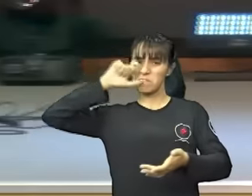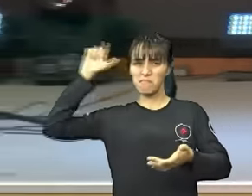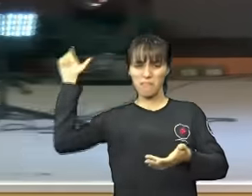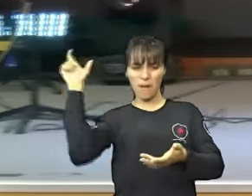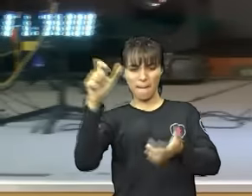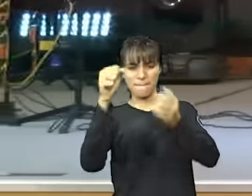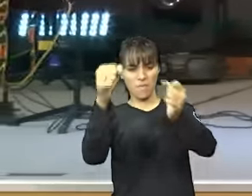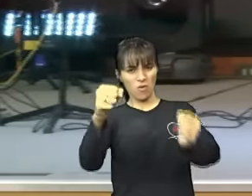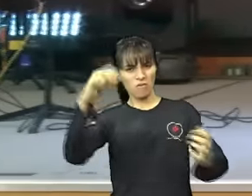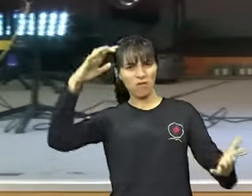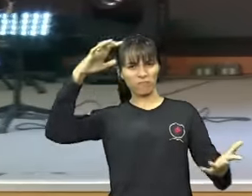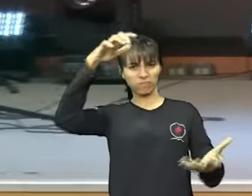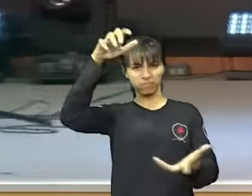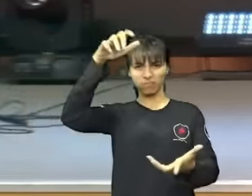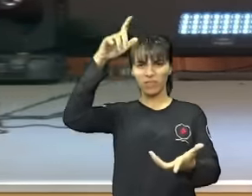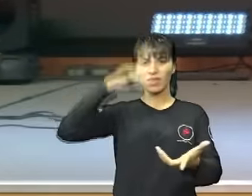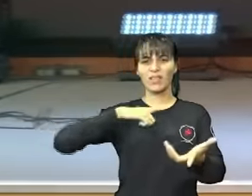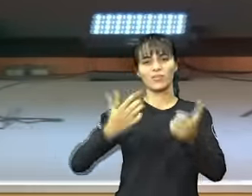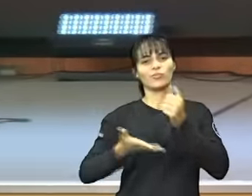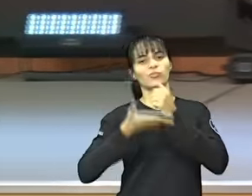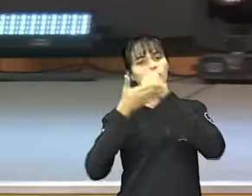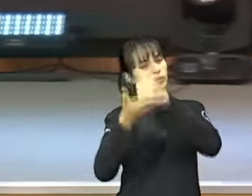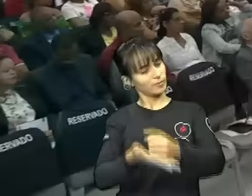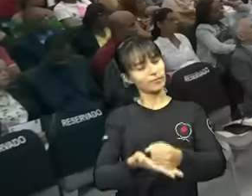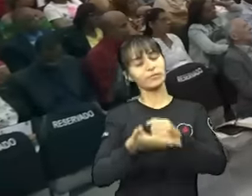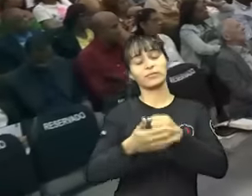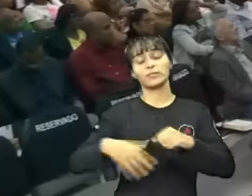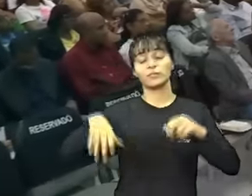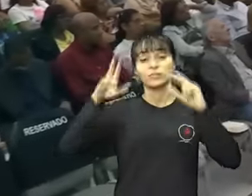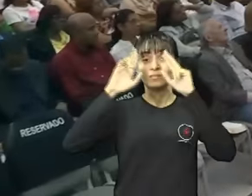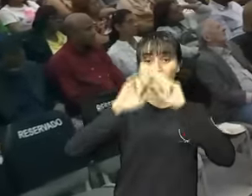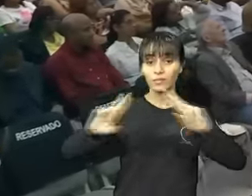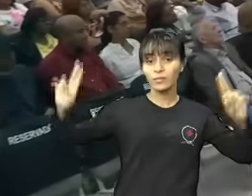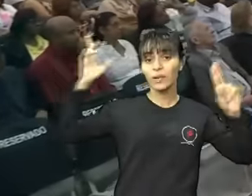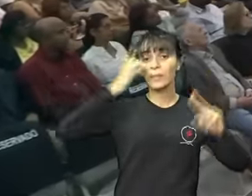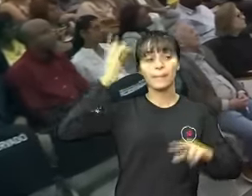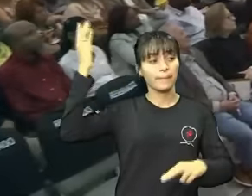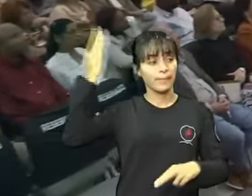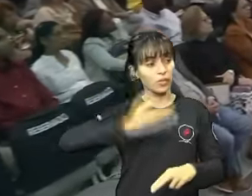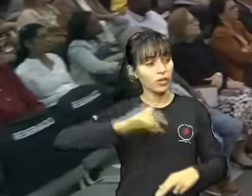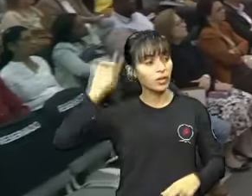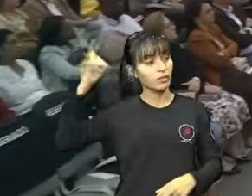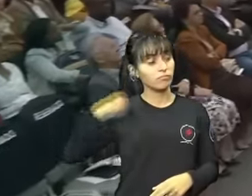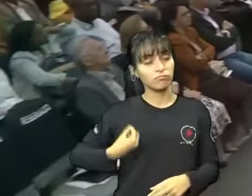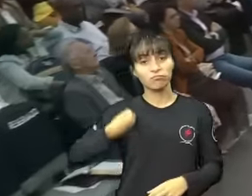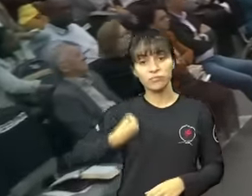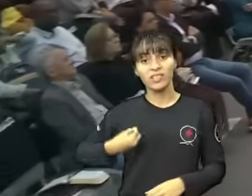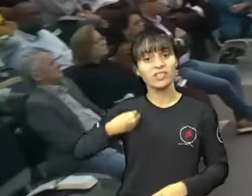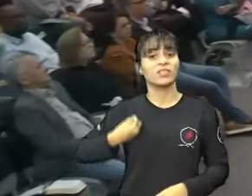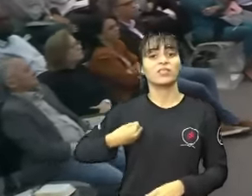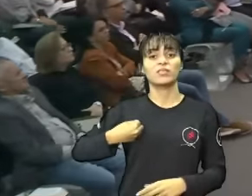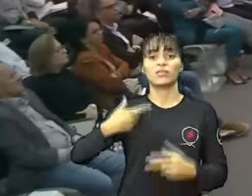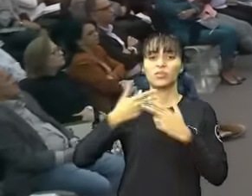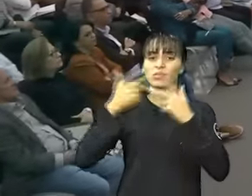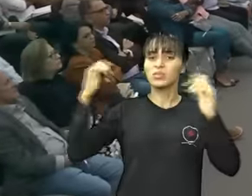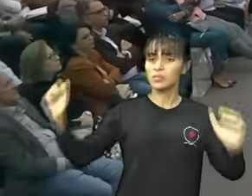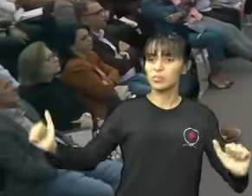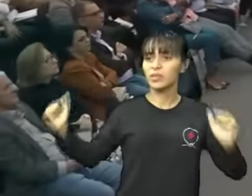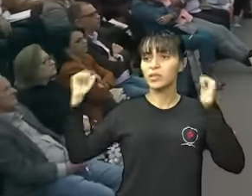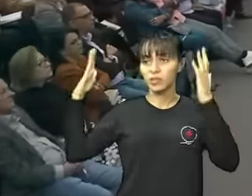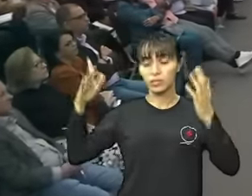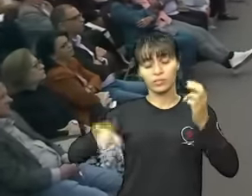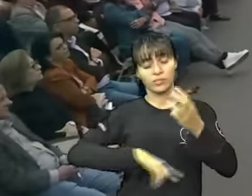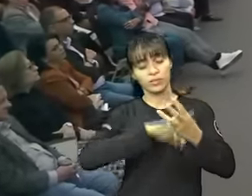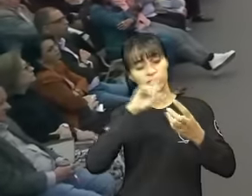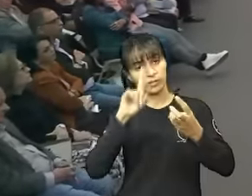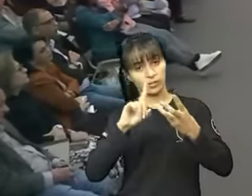seu poder o universo é uma prova da existência de Um ser superior mas agora eu